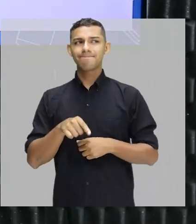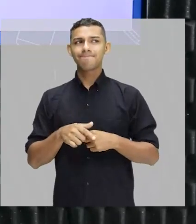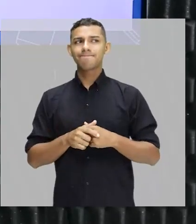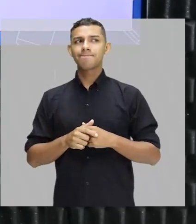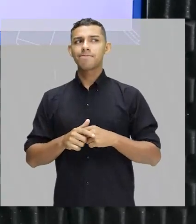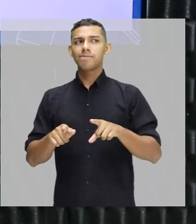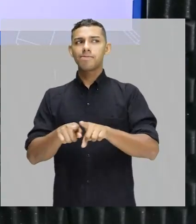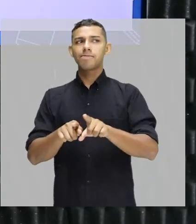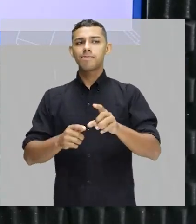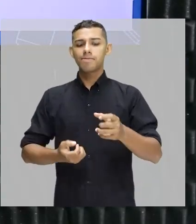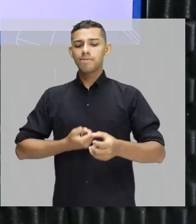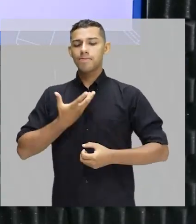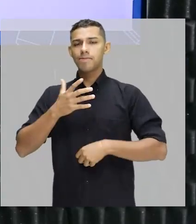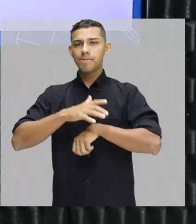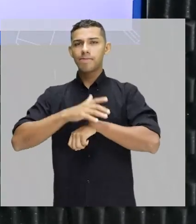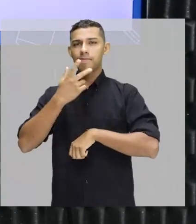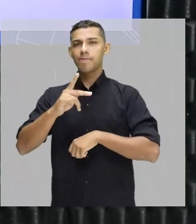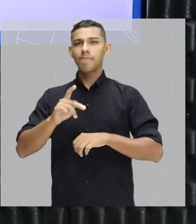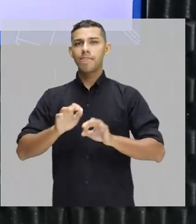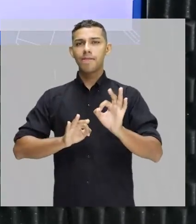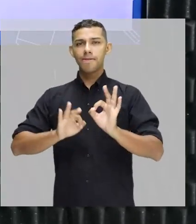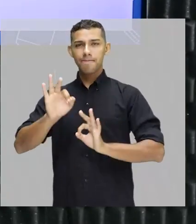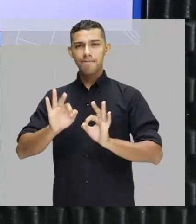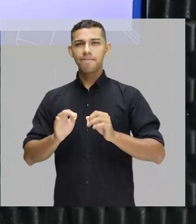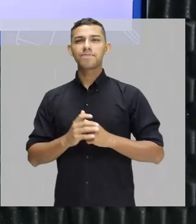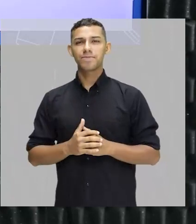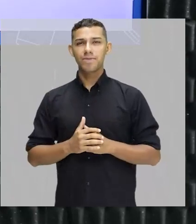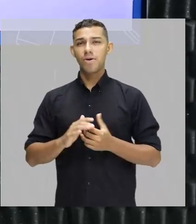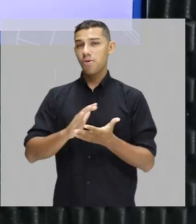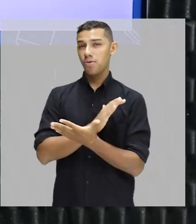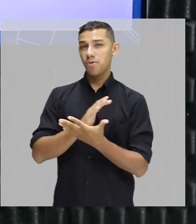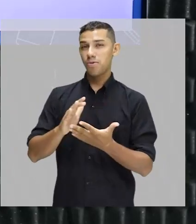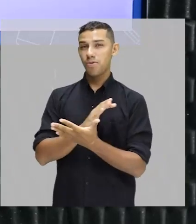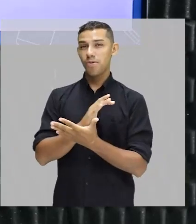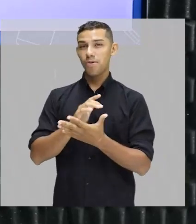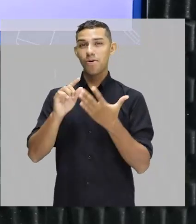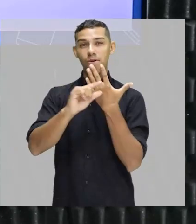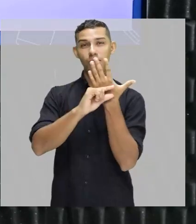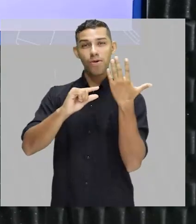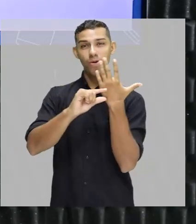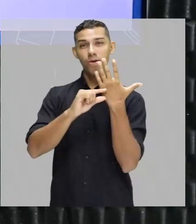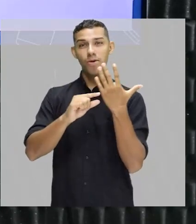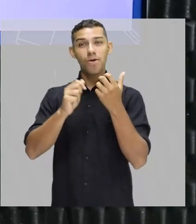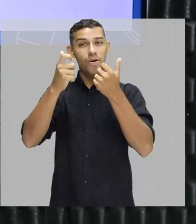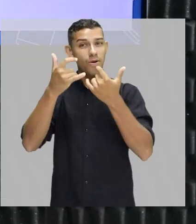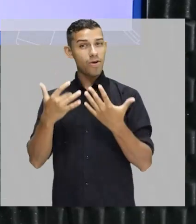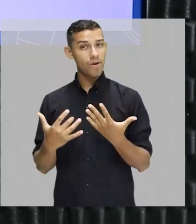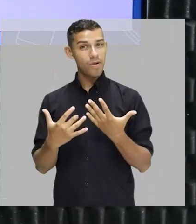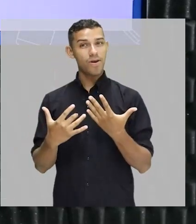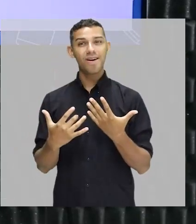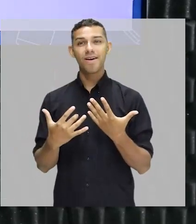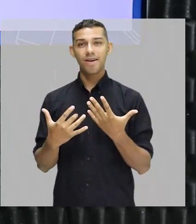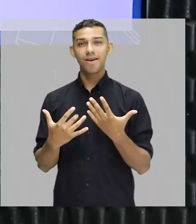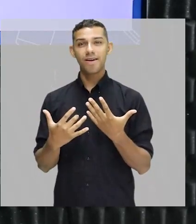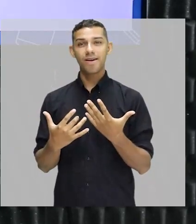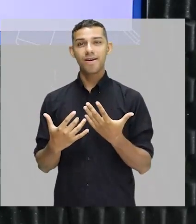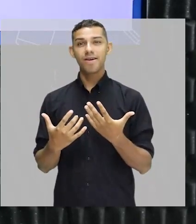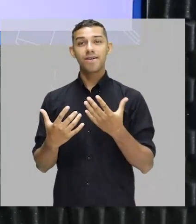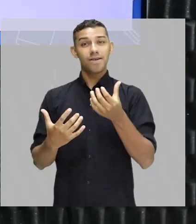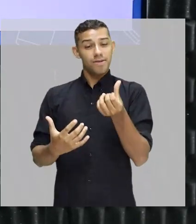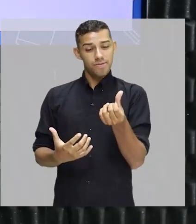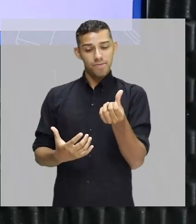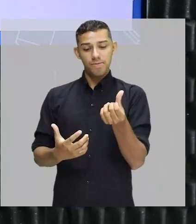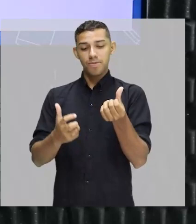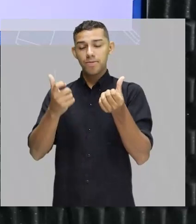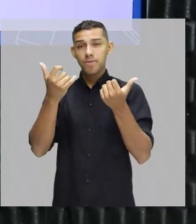dissertativa, expositiva e injuntiva. Alguns autores colocam 6, né, que eles falam também da dialógica, né, dessa questão que